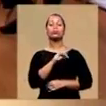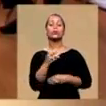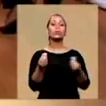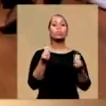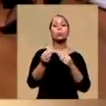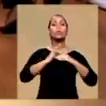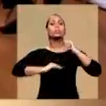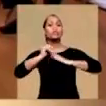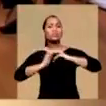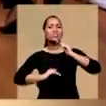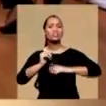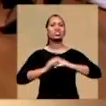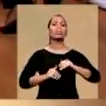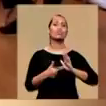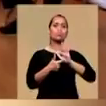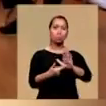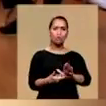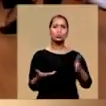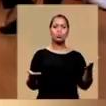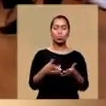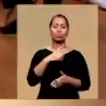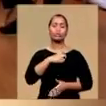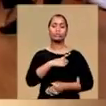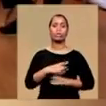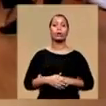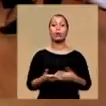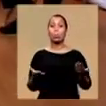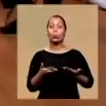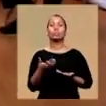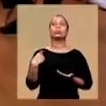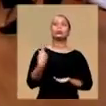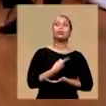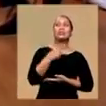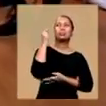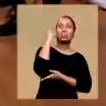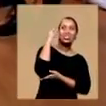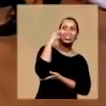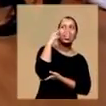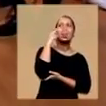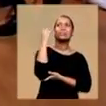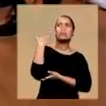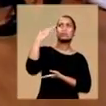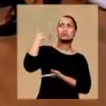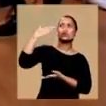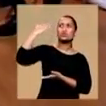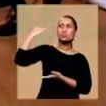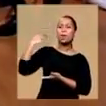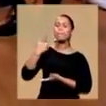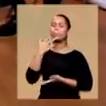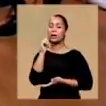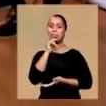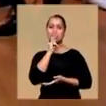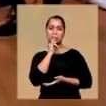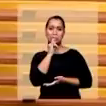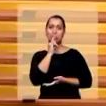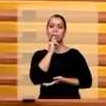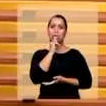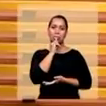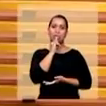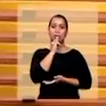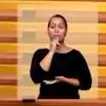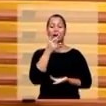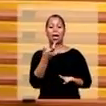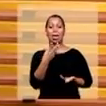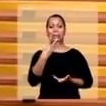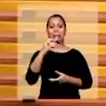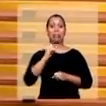que tipo de profissional esse cenário exige hoje? A gente pensava, há tempos atrás, nossos pais, por exemplo, o sinônimo de